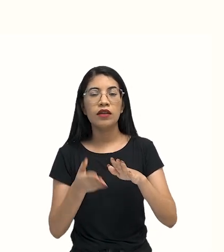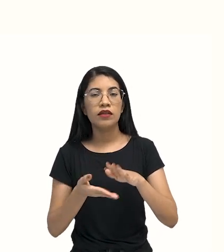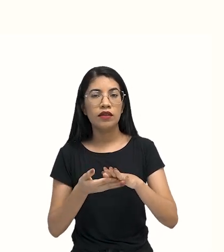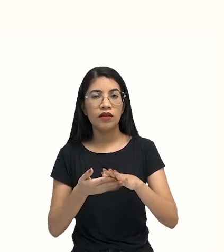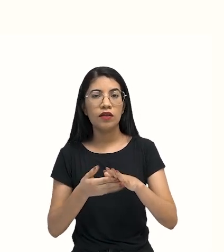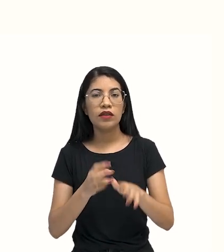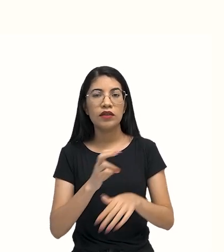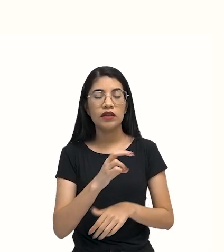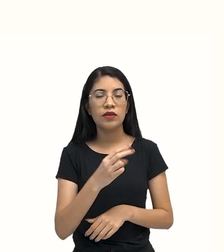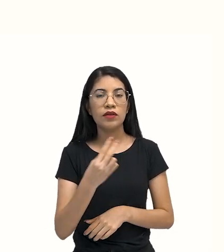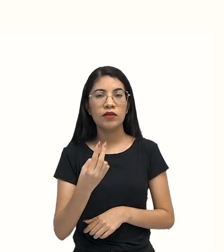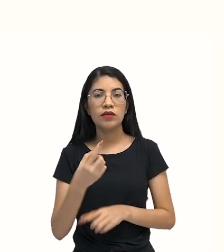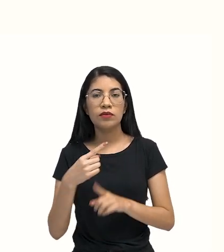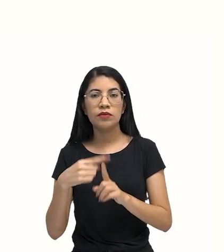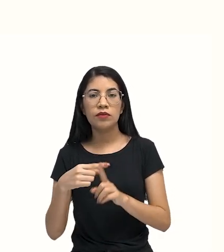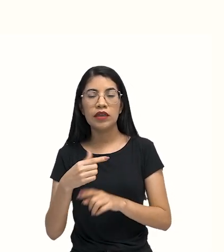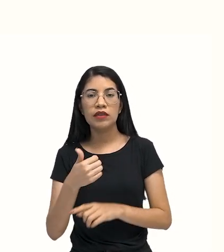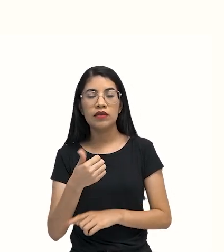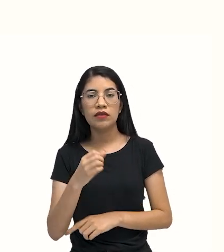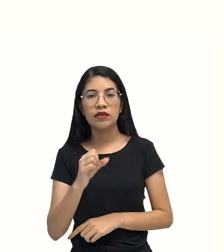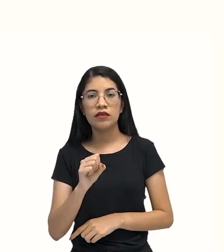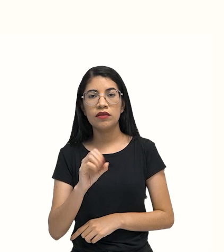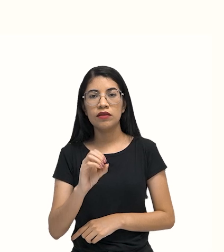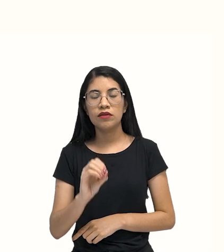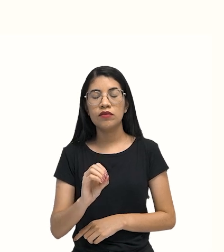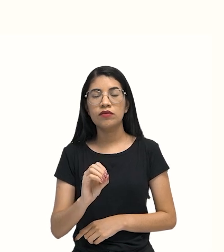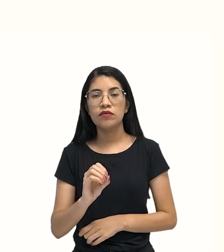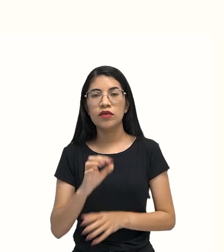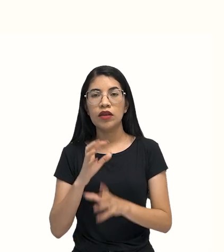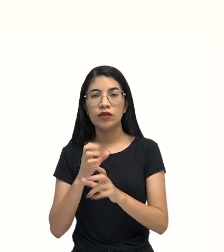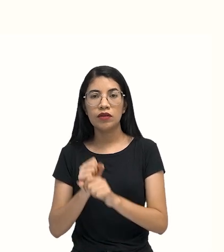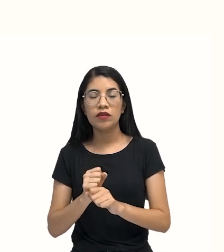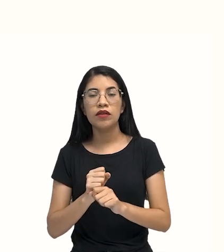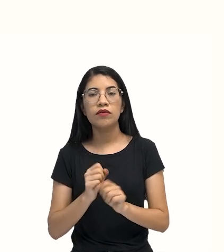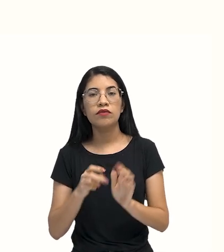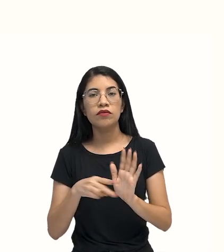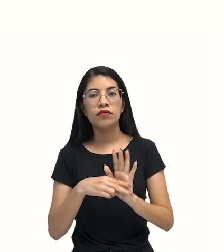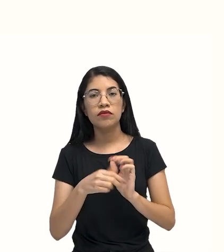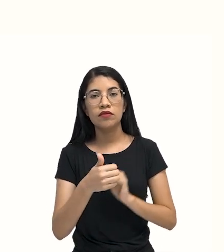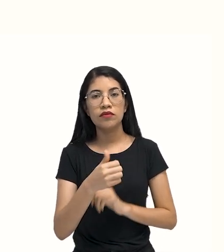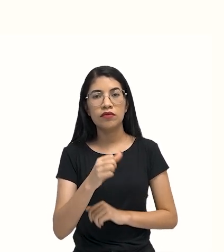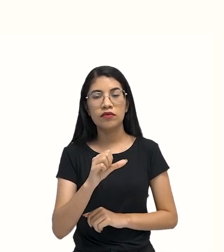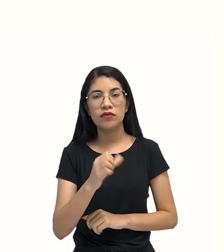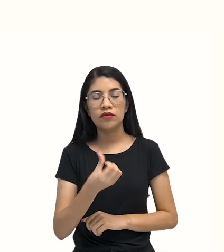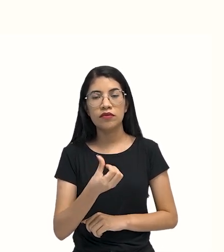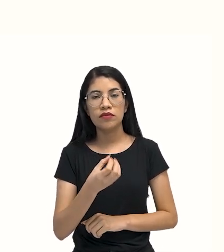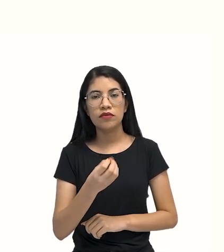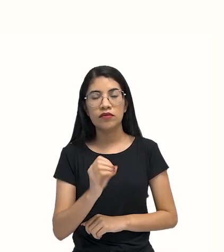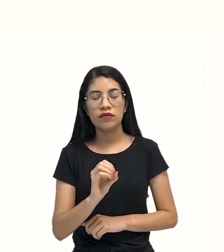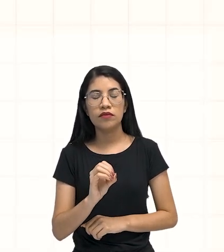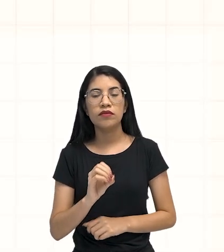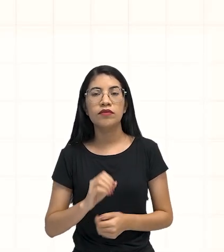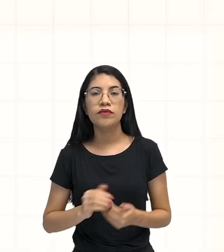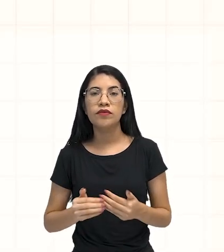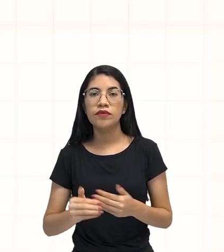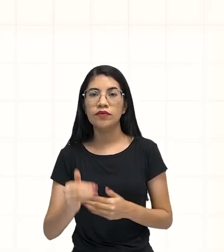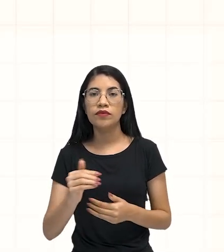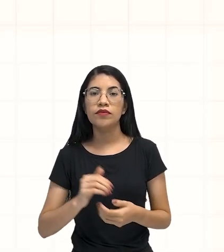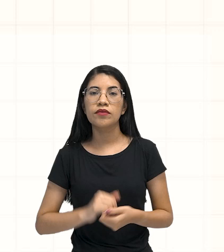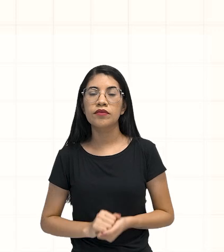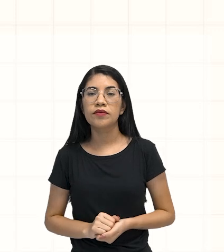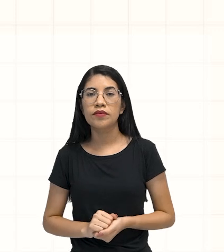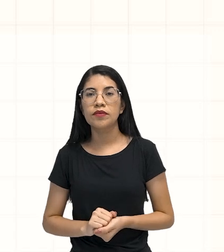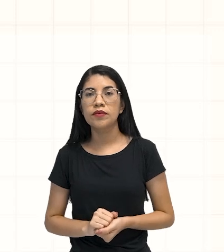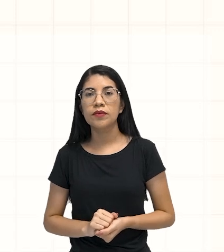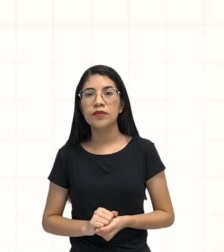52 mais 108, deu esse total aqui, 160. Beleza? Vamos seguindo aqui, nosso tempo já está